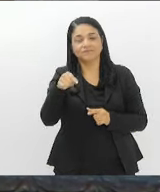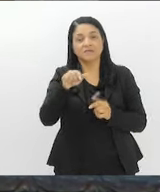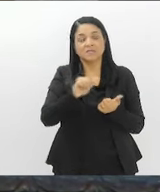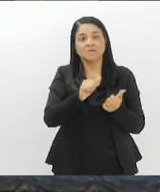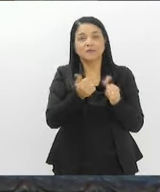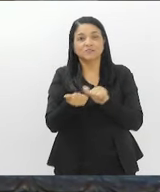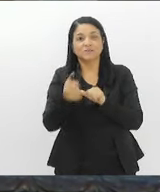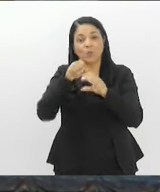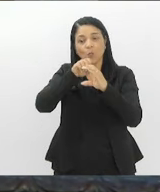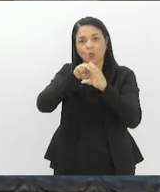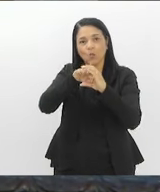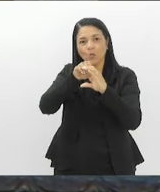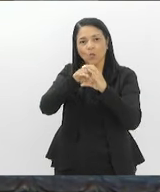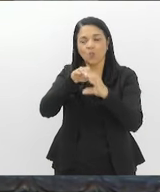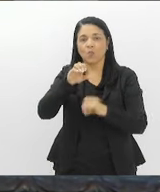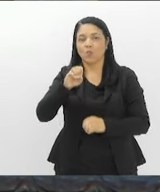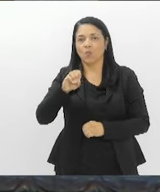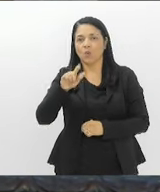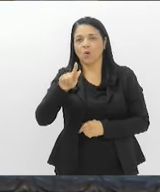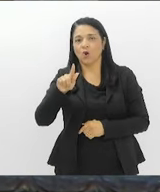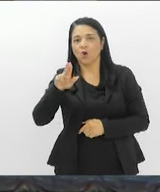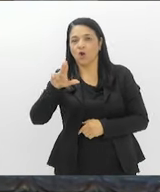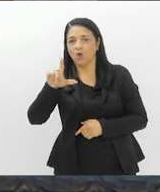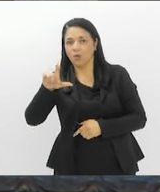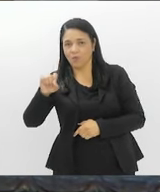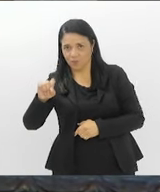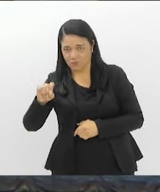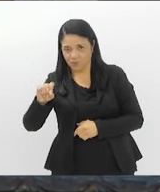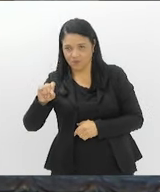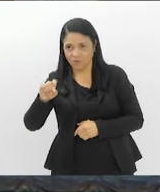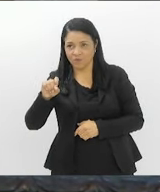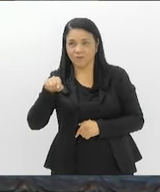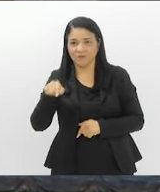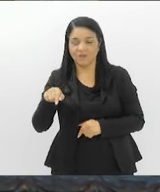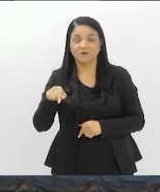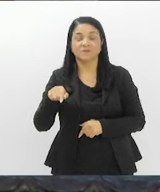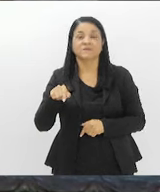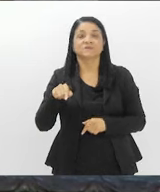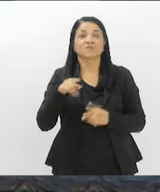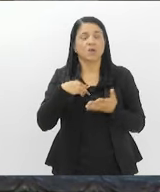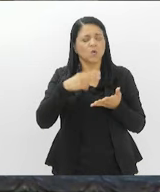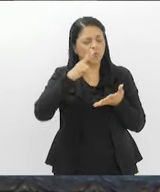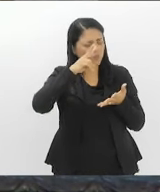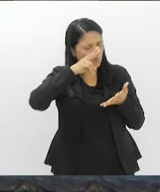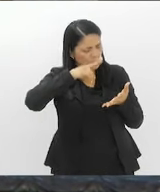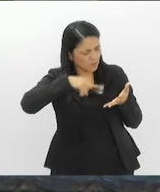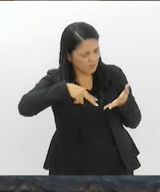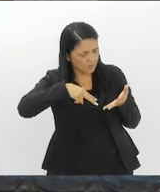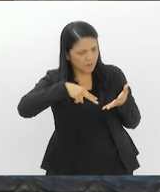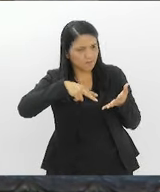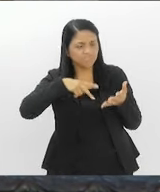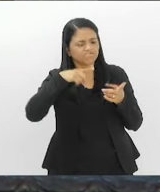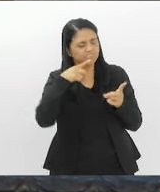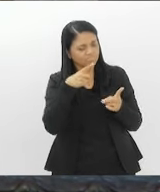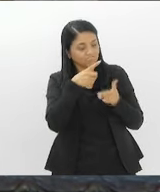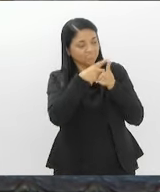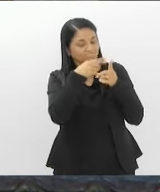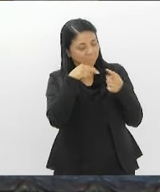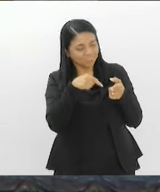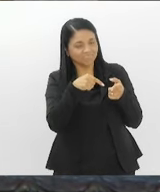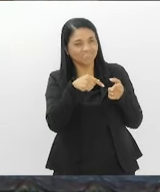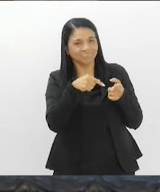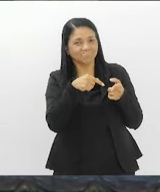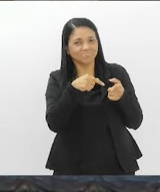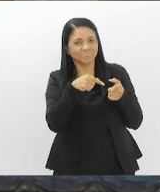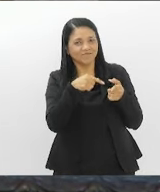Globo. Mas Edmundo Bittencourt, evidente que ao ler o livro, se identificou no livro como o